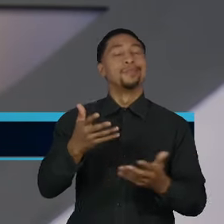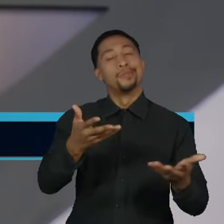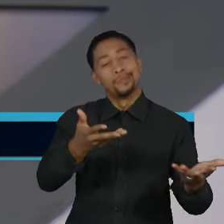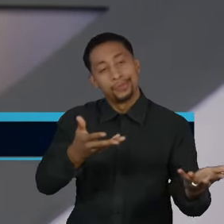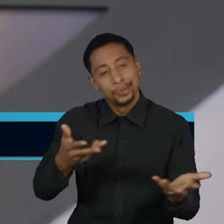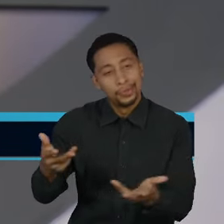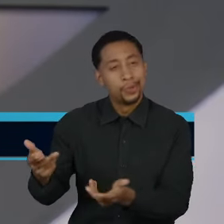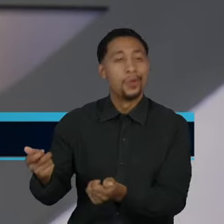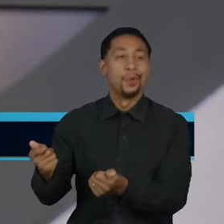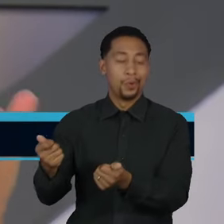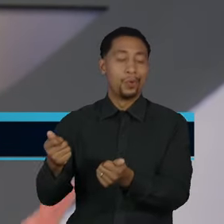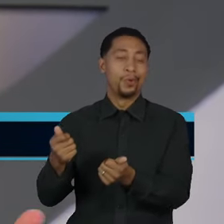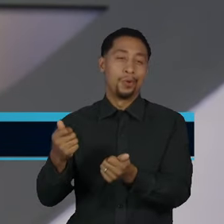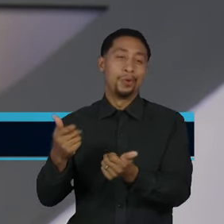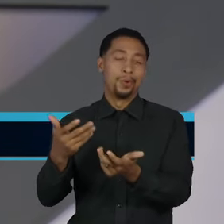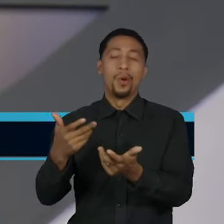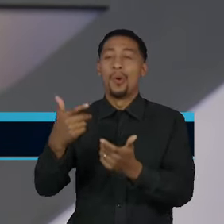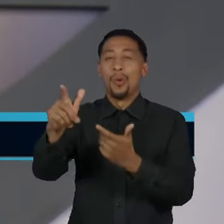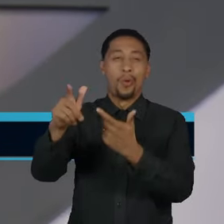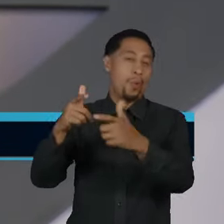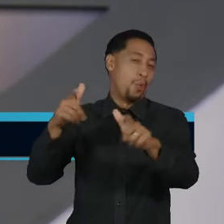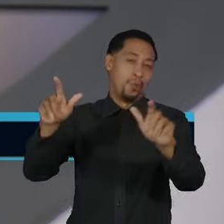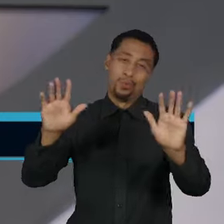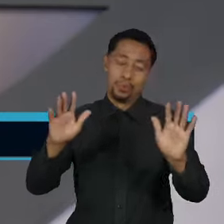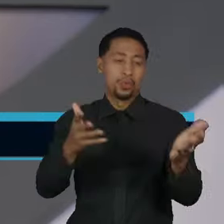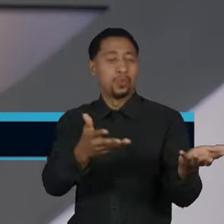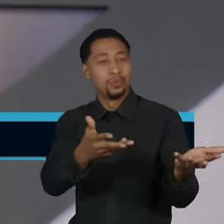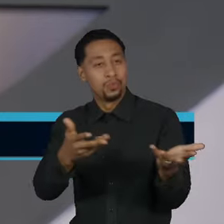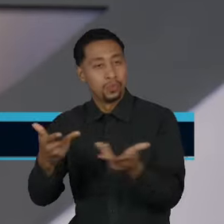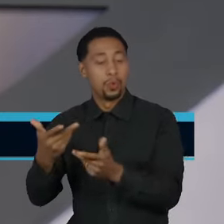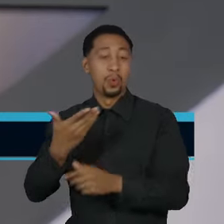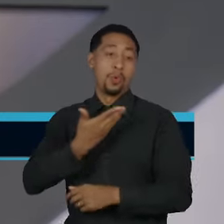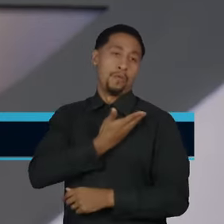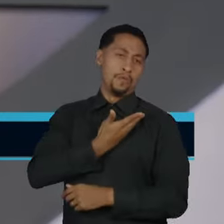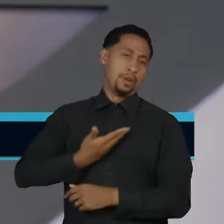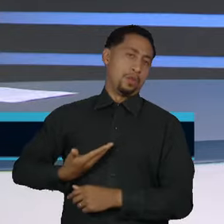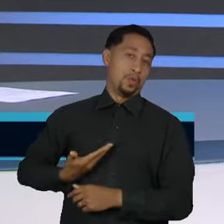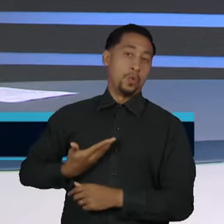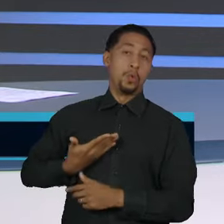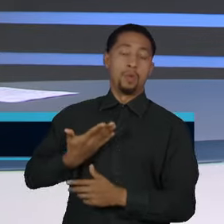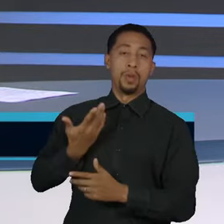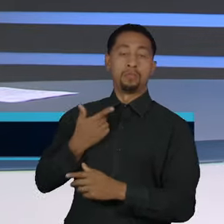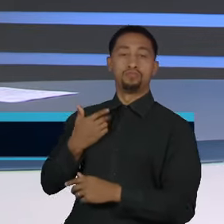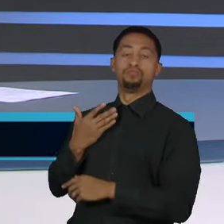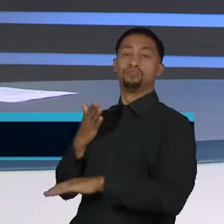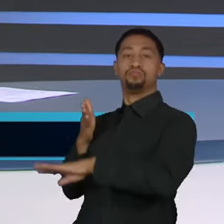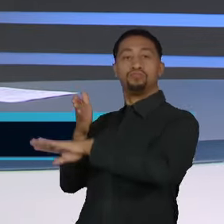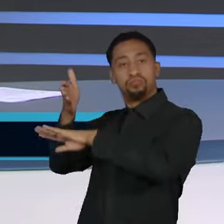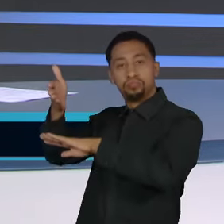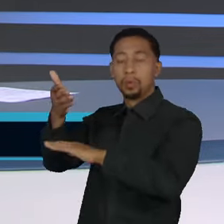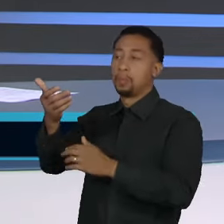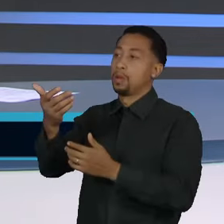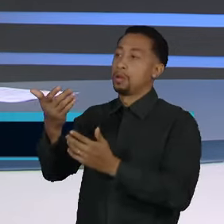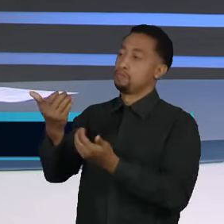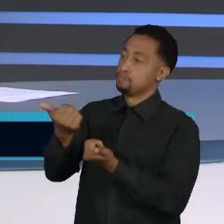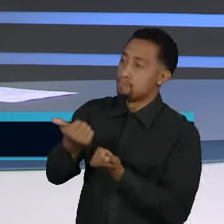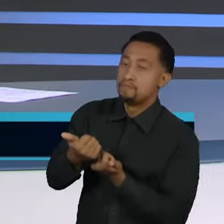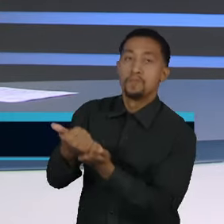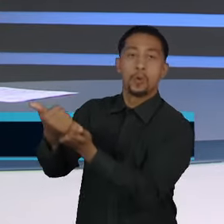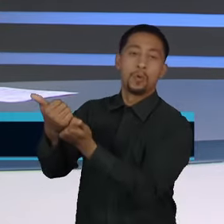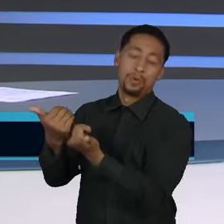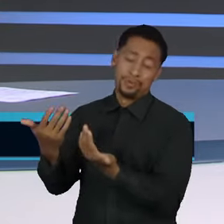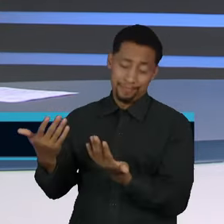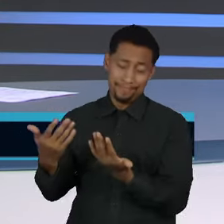né, teve a visita de governadores que foram lá para mostrar apoio. O Netanyahu é